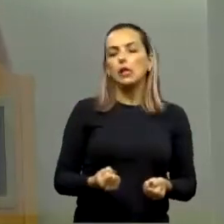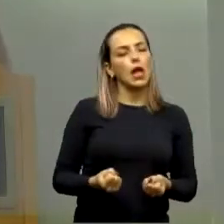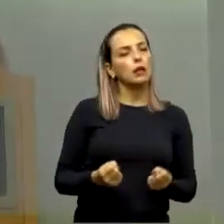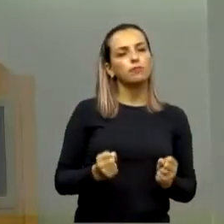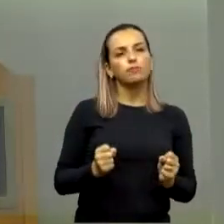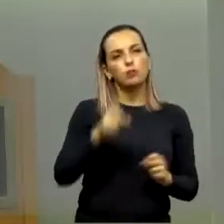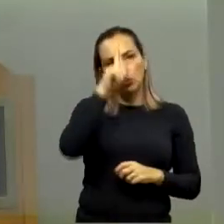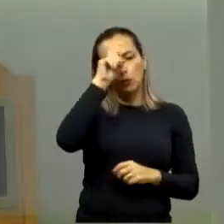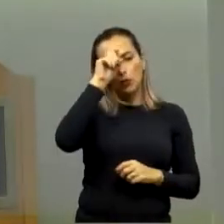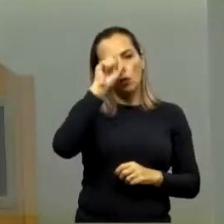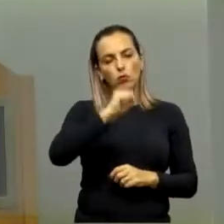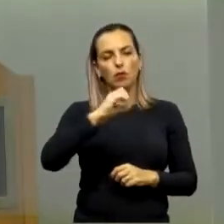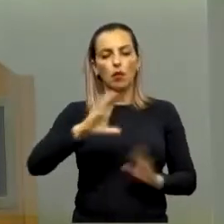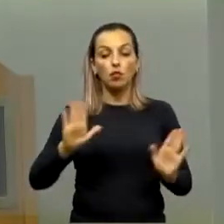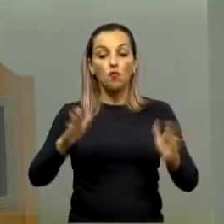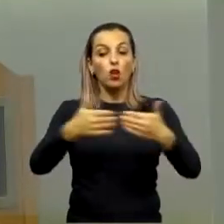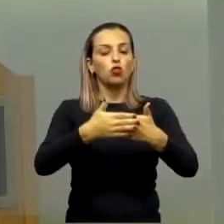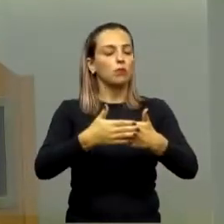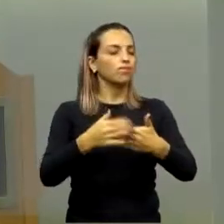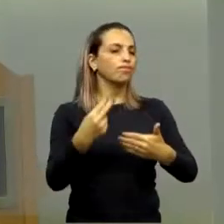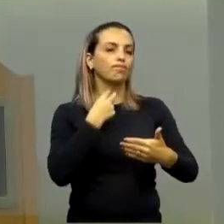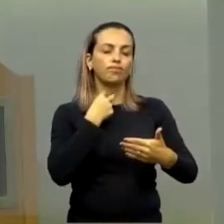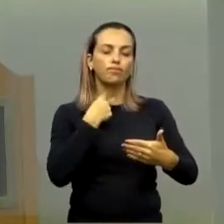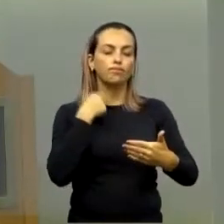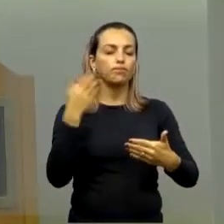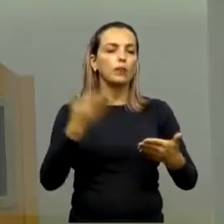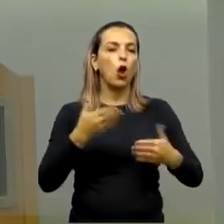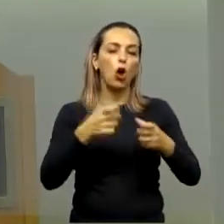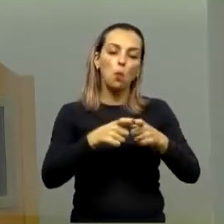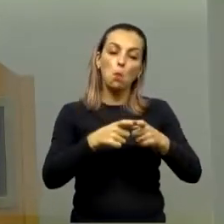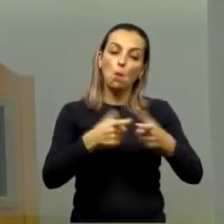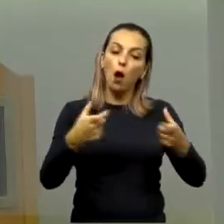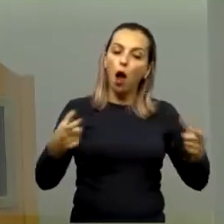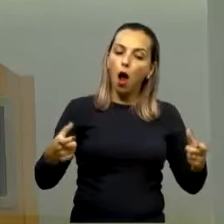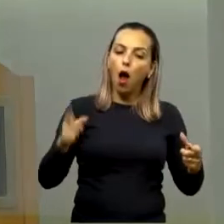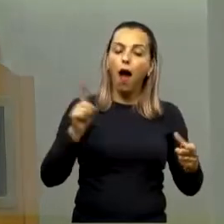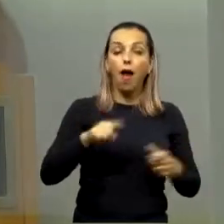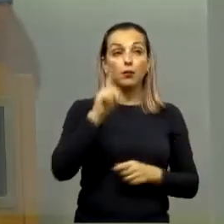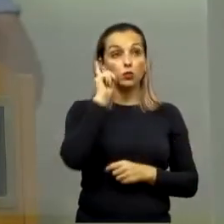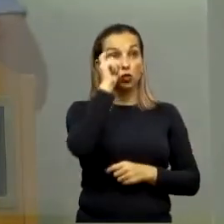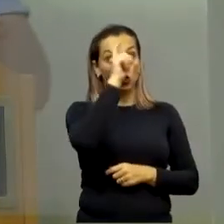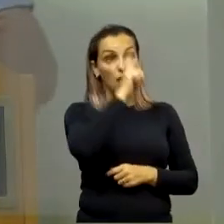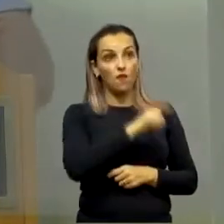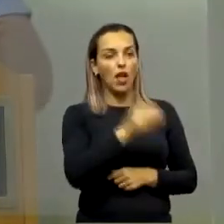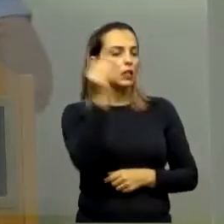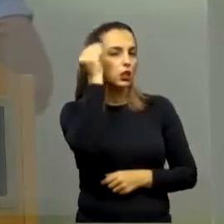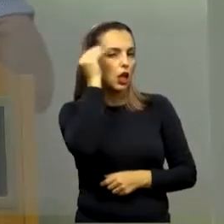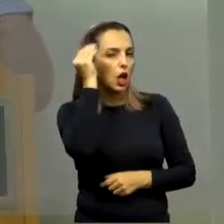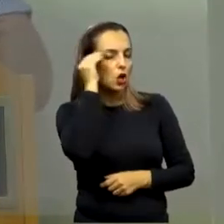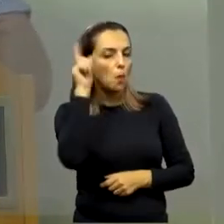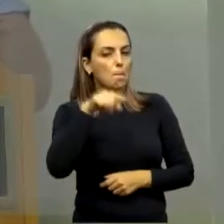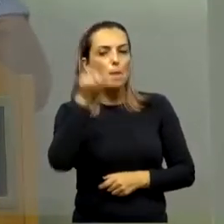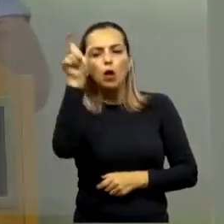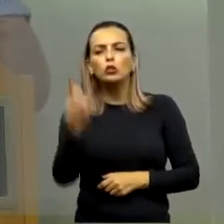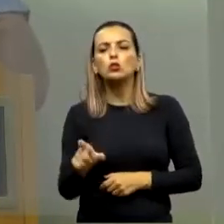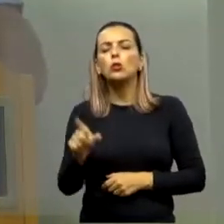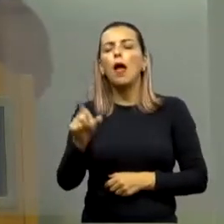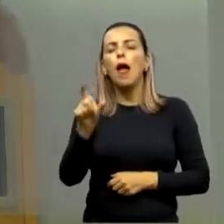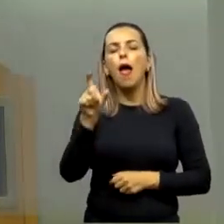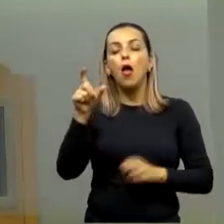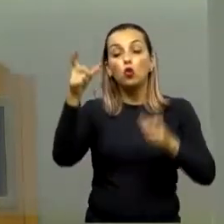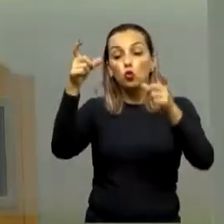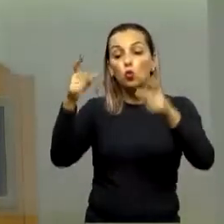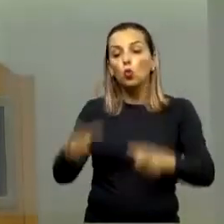pode fechar eu acho tem que ser muito amplo agora é muito difícil alguém querer seu pai da criança e fala que tá salvando a Santa Casa